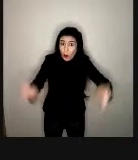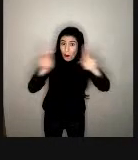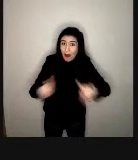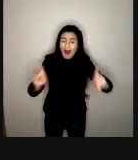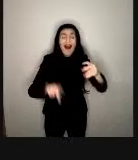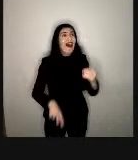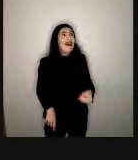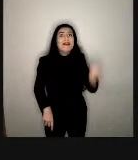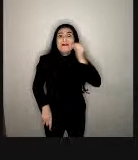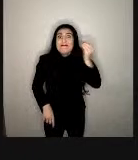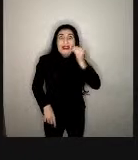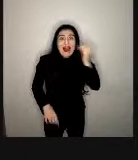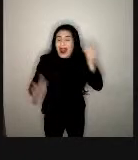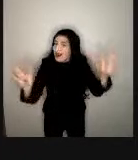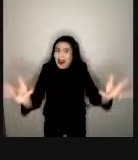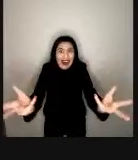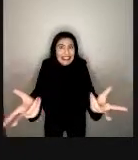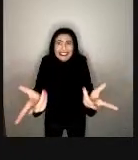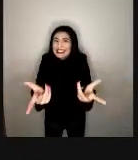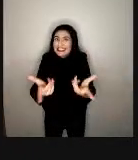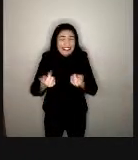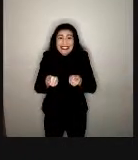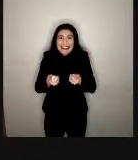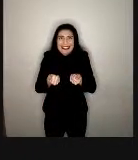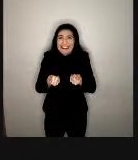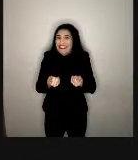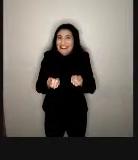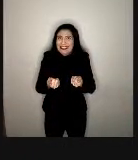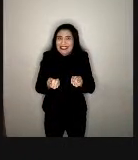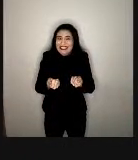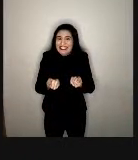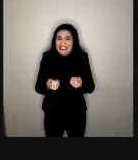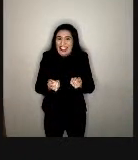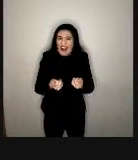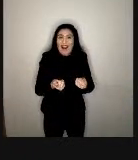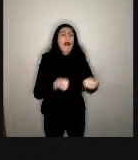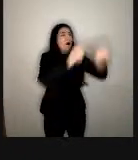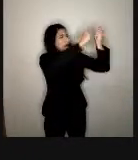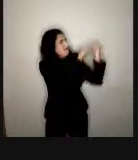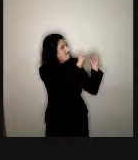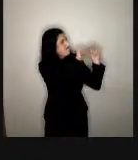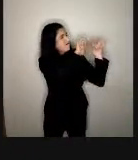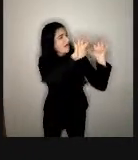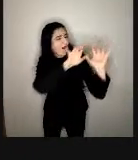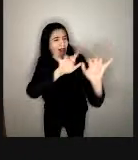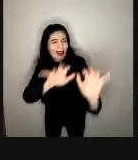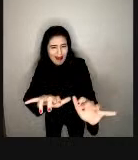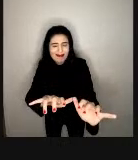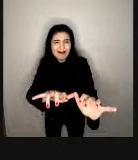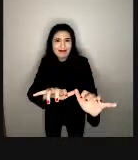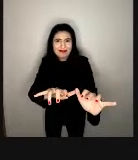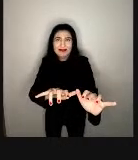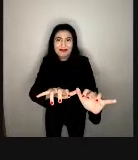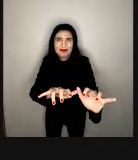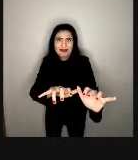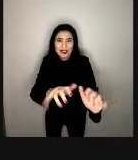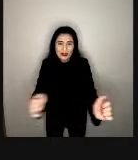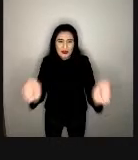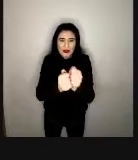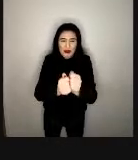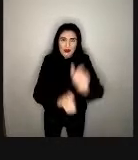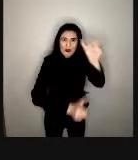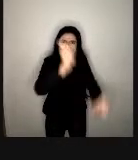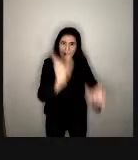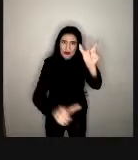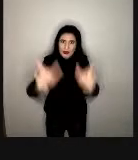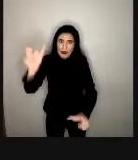incrível, porque a gente literalmente invadiu a praia das pessoas. Centros culturais,